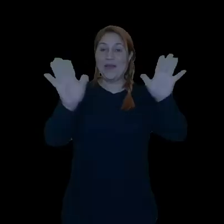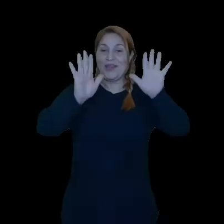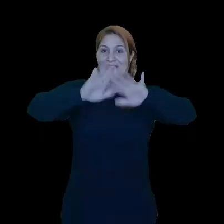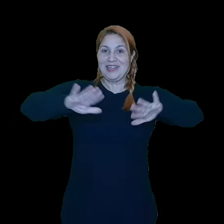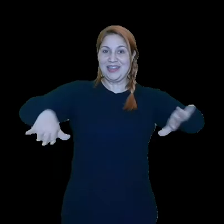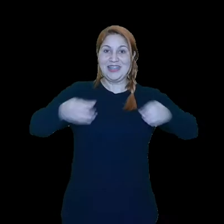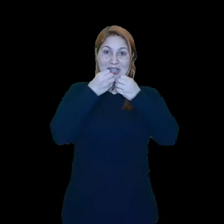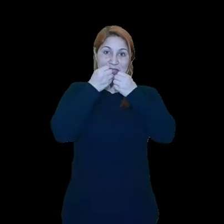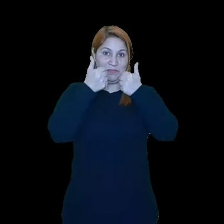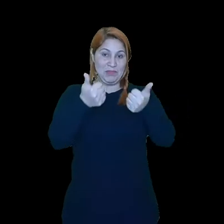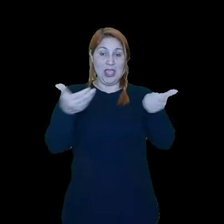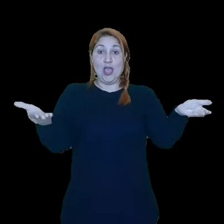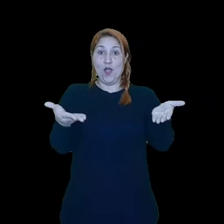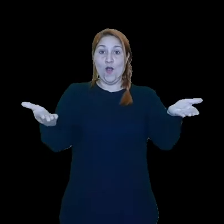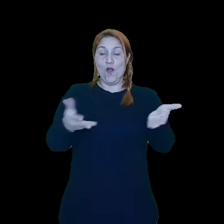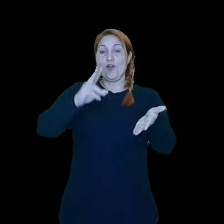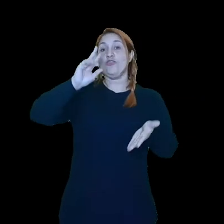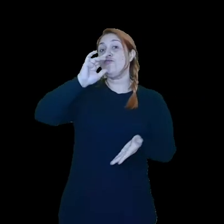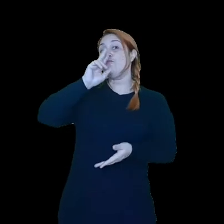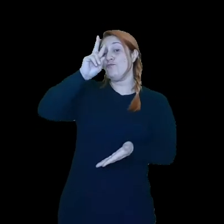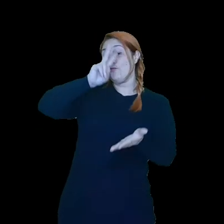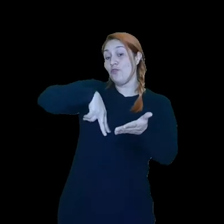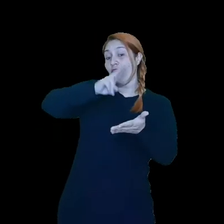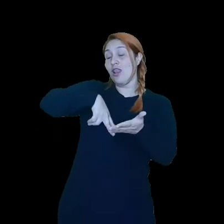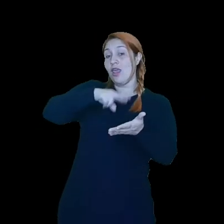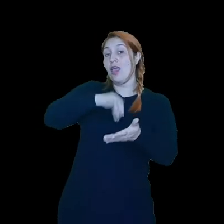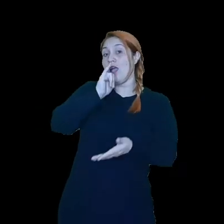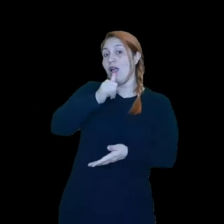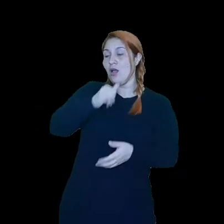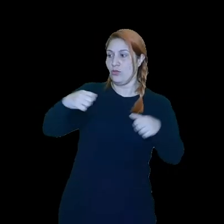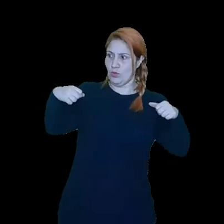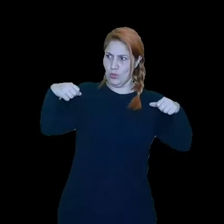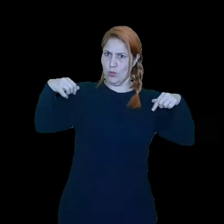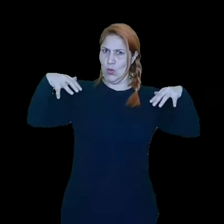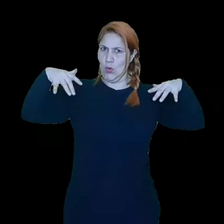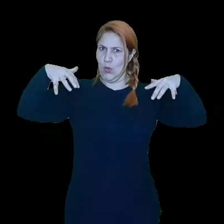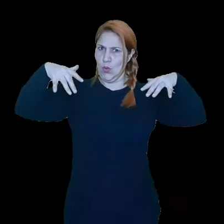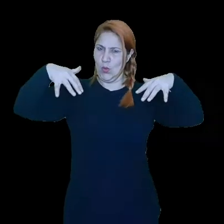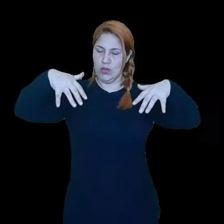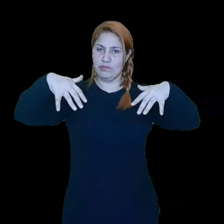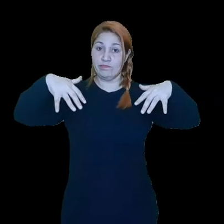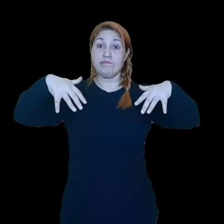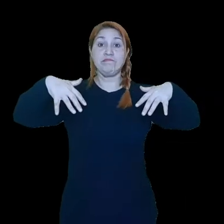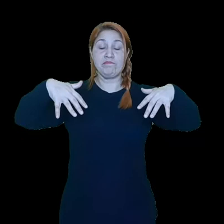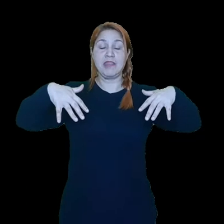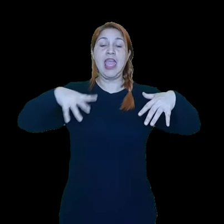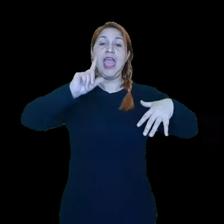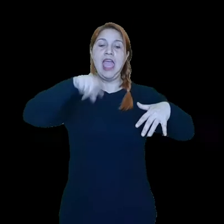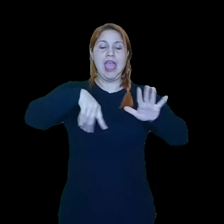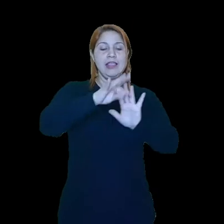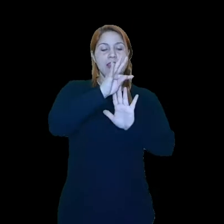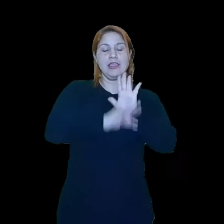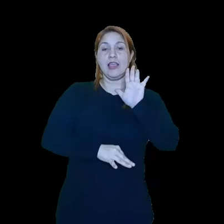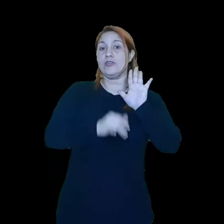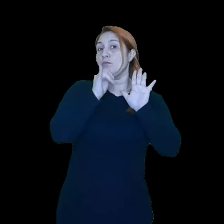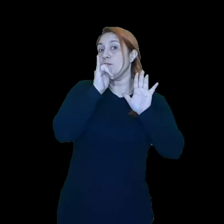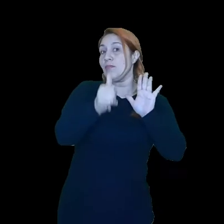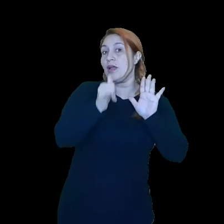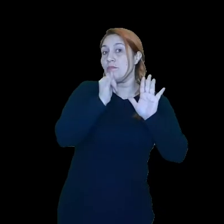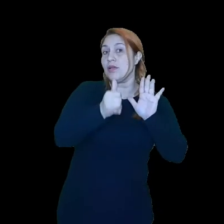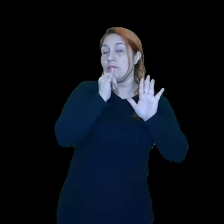Oi, crianças, tudo bem? Hoje eu vou ler para vocês um conto de assombração. O conto de assombração ele é um tipo de